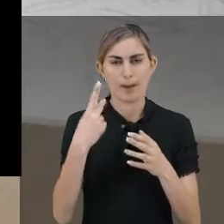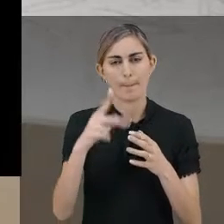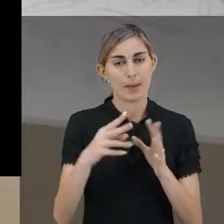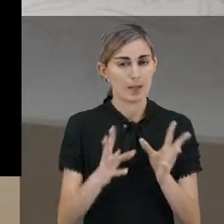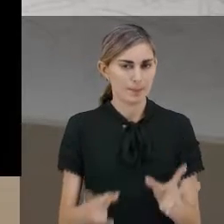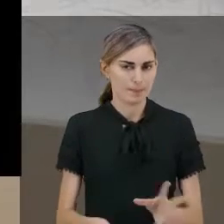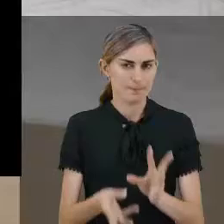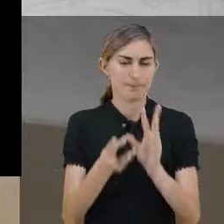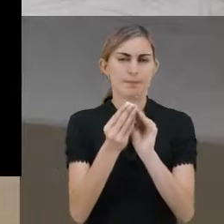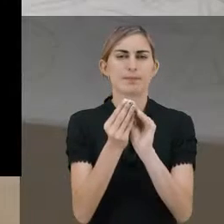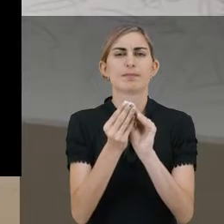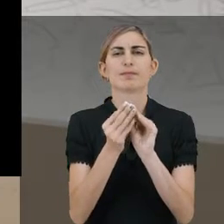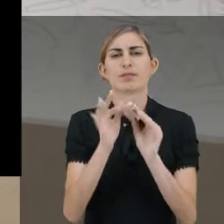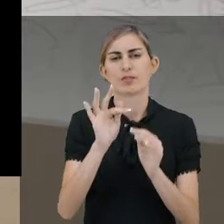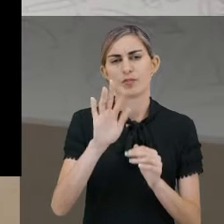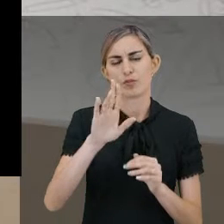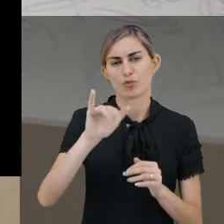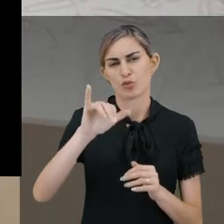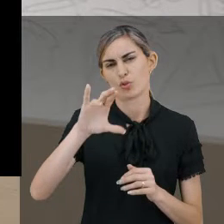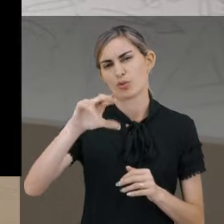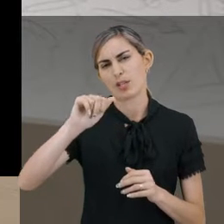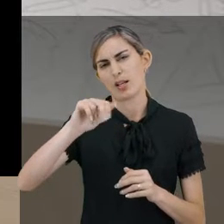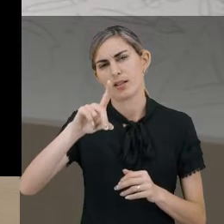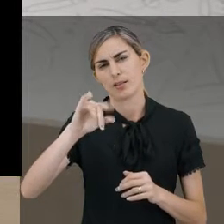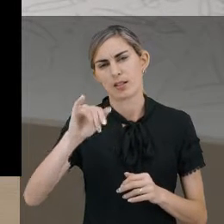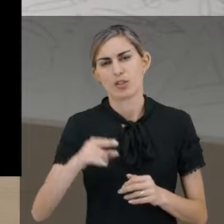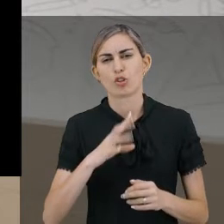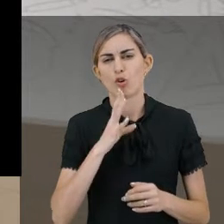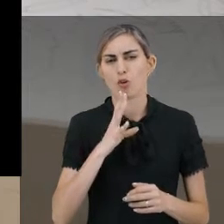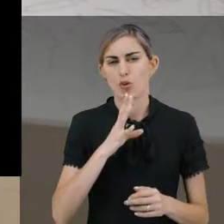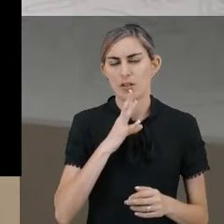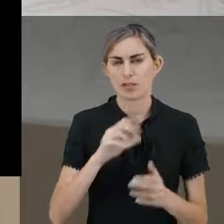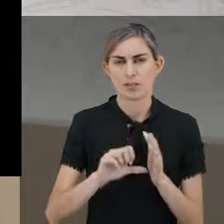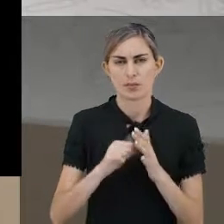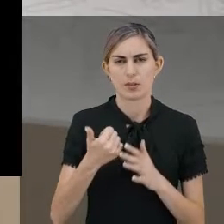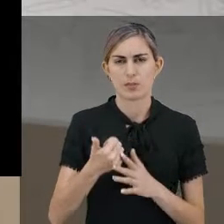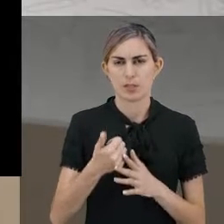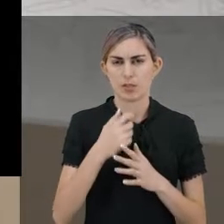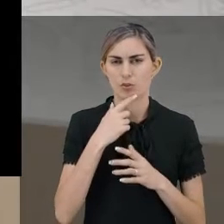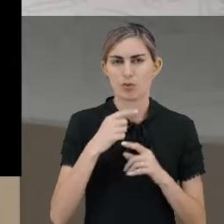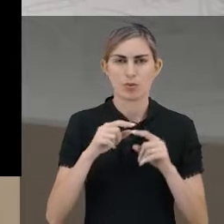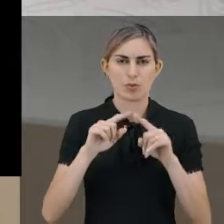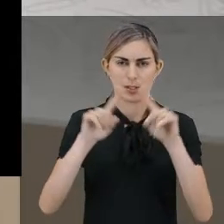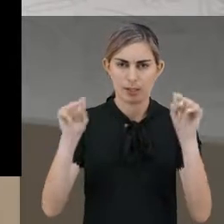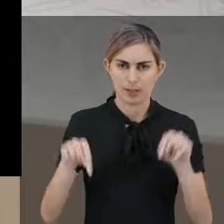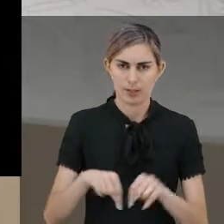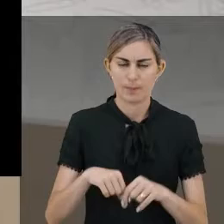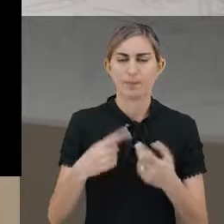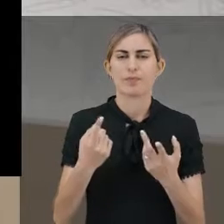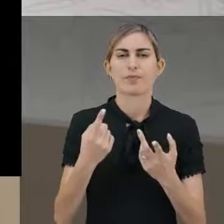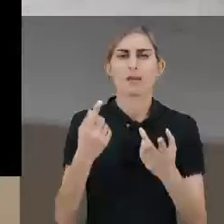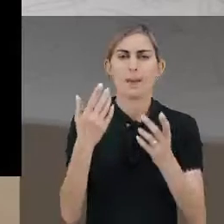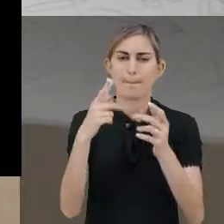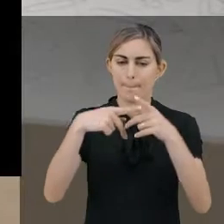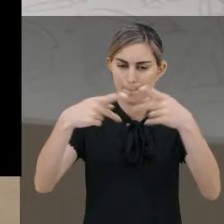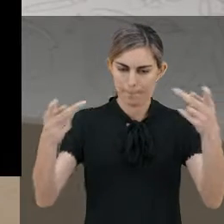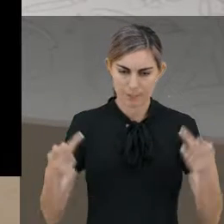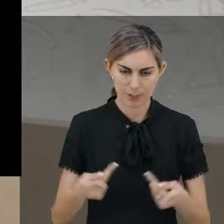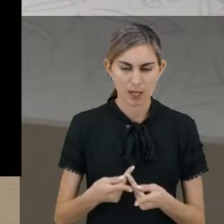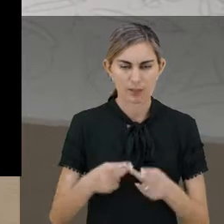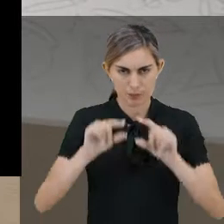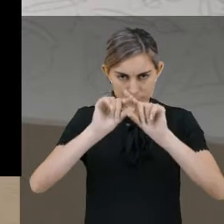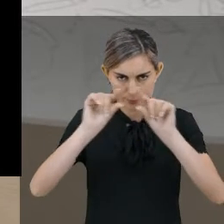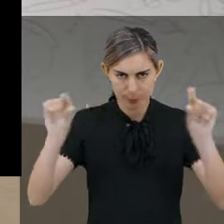Para implementar essas funcionalidades, vamos conhecer primeiramente a nossa classe prato. A